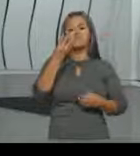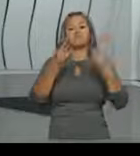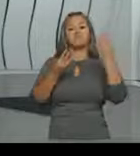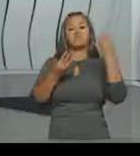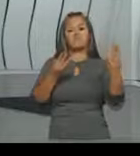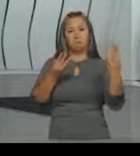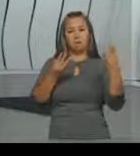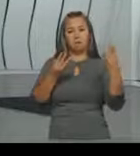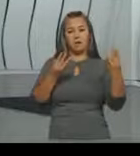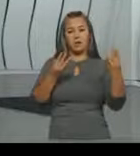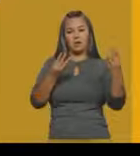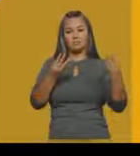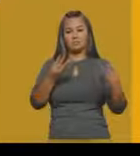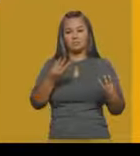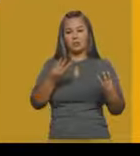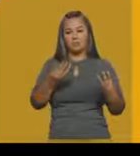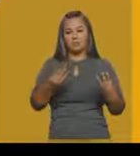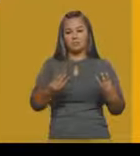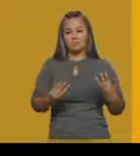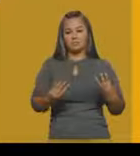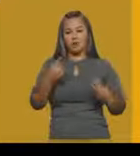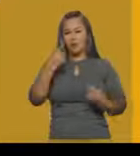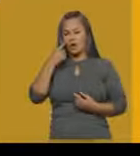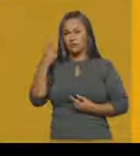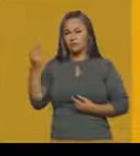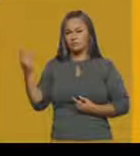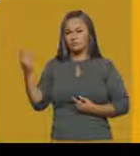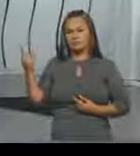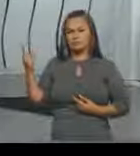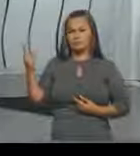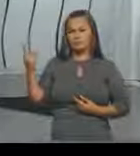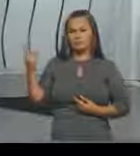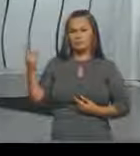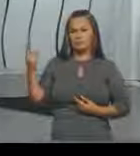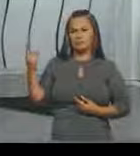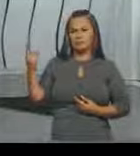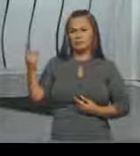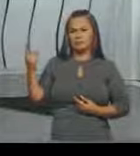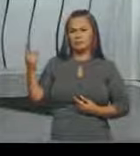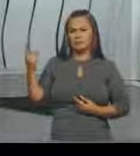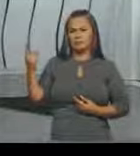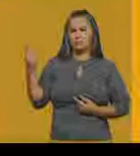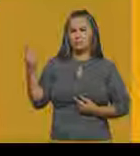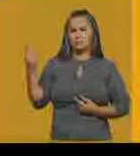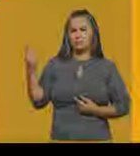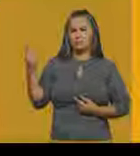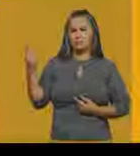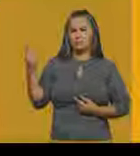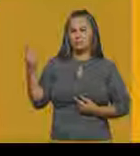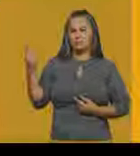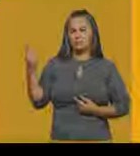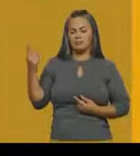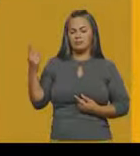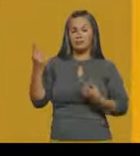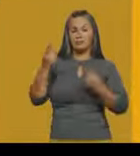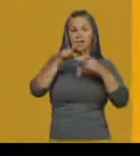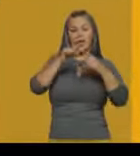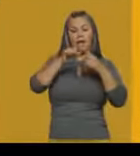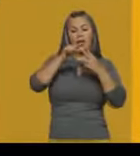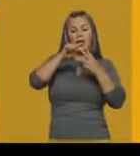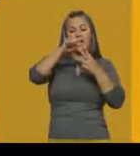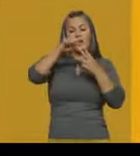Também. E aqui? Também. E esse aqui, Flávio? Ah, esse aqui eu vou dividir por 2. Você pulou